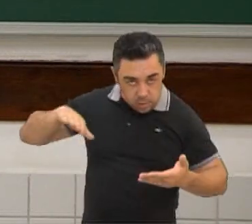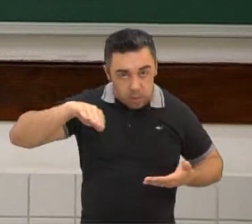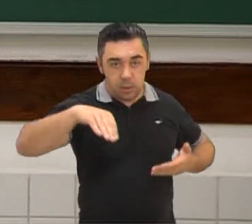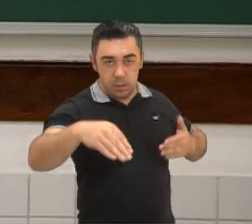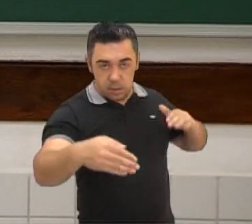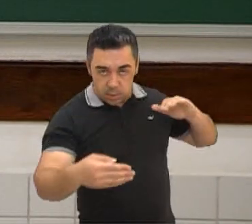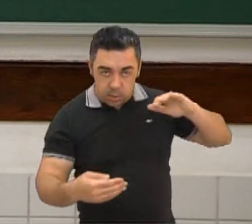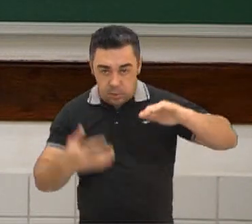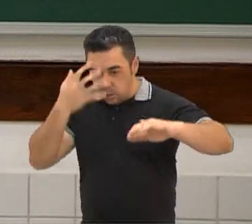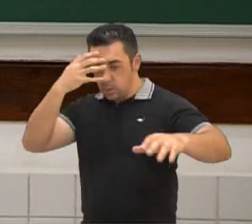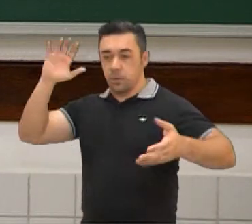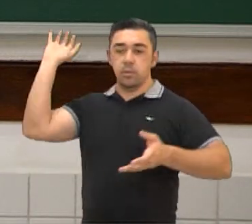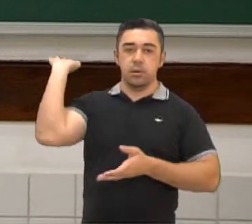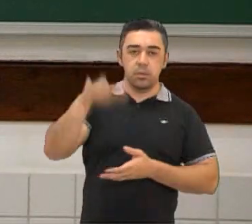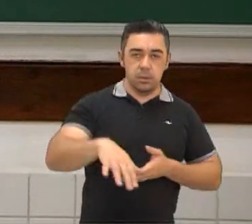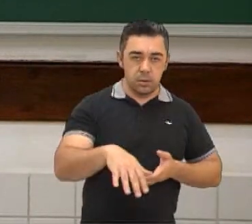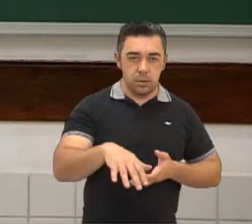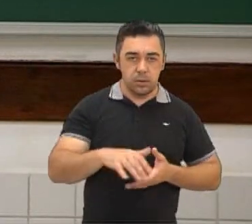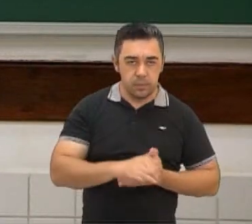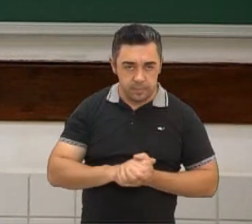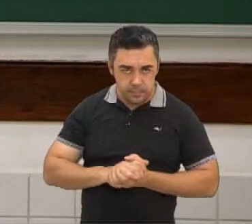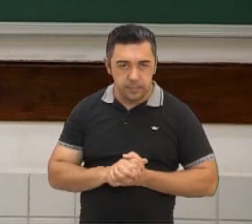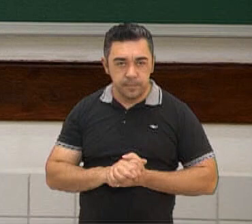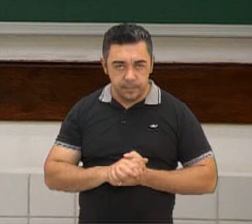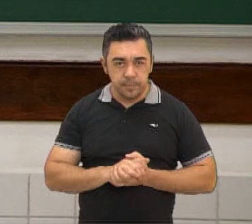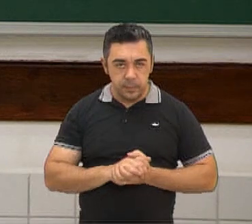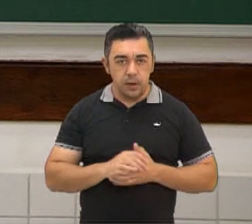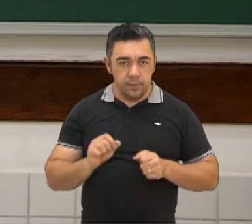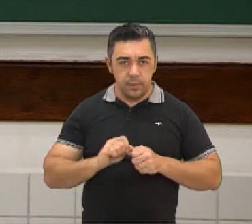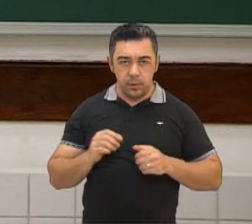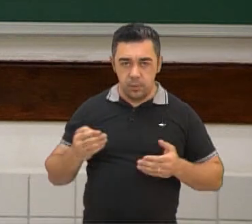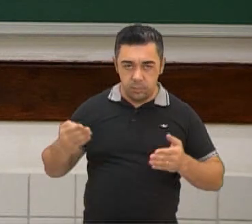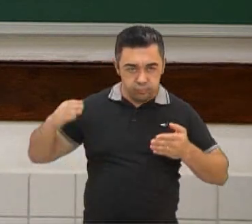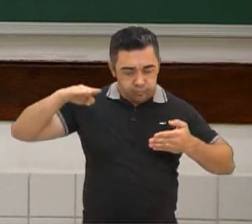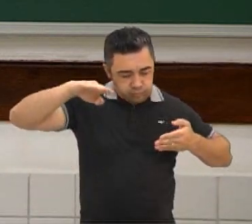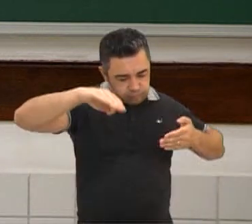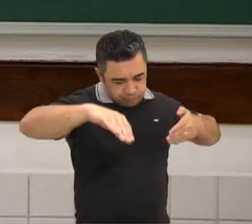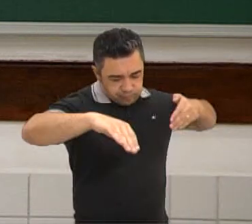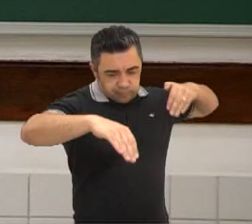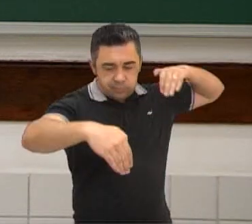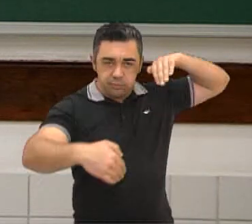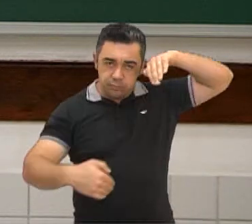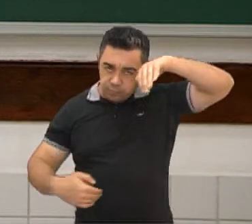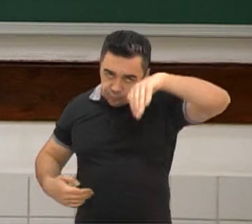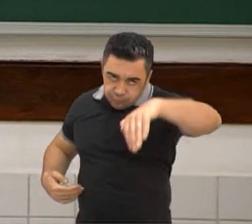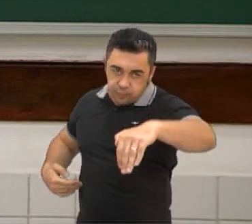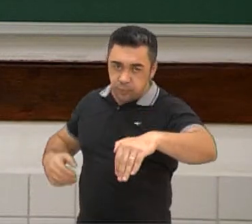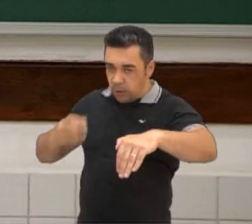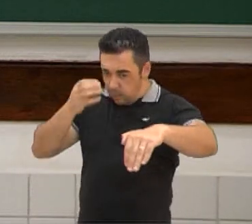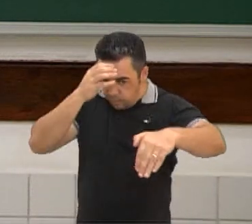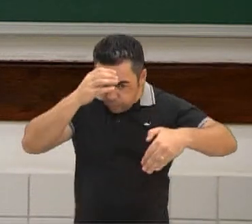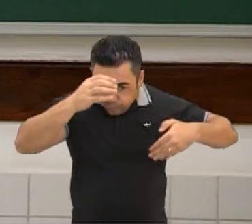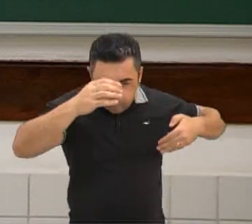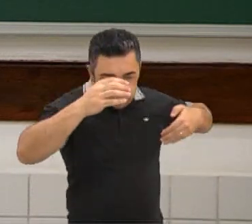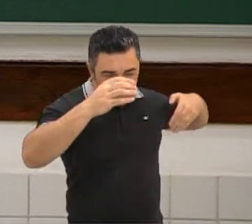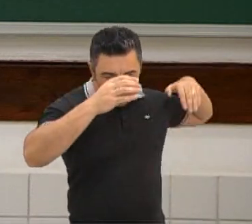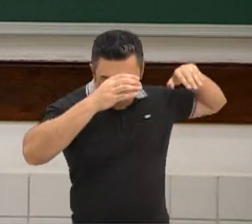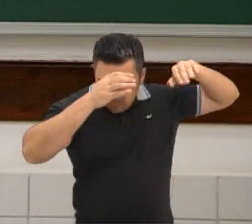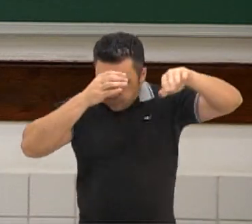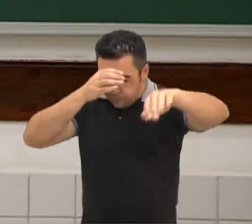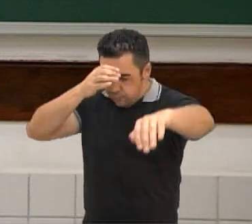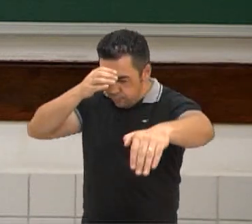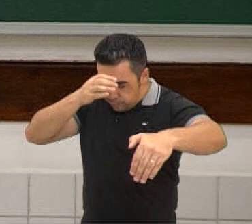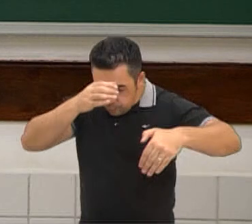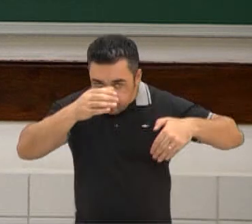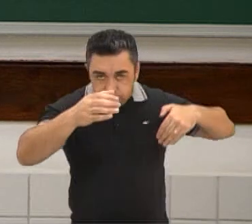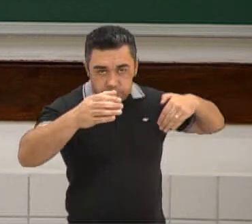ele faz com os braços o movimento do nado e vai empurrando a bola com a testa, tá?